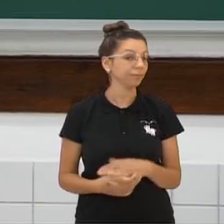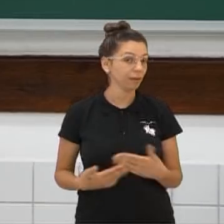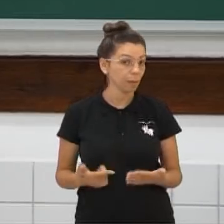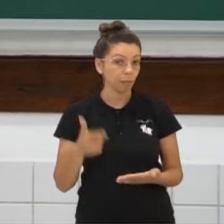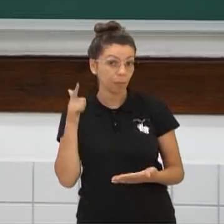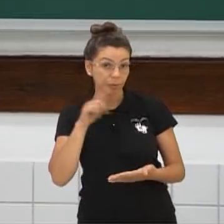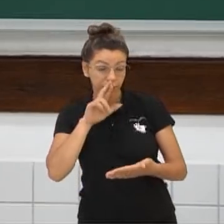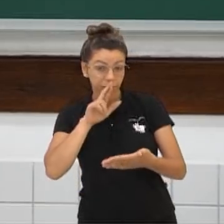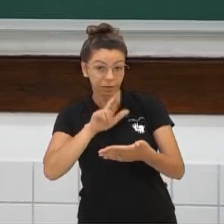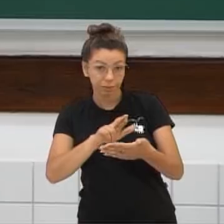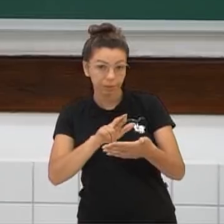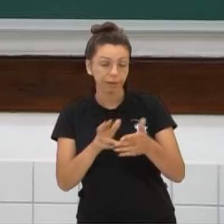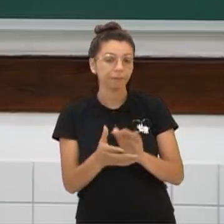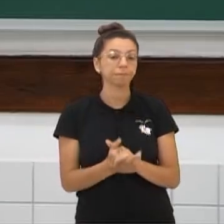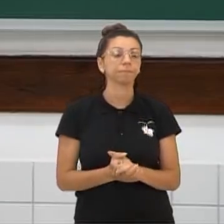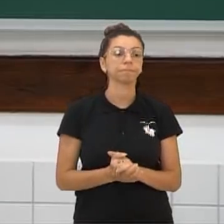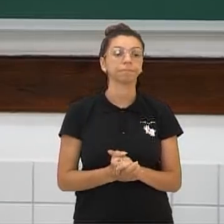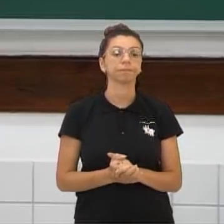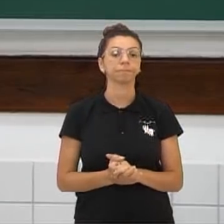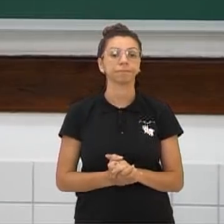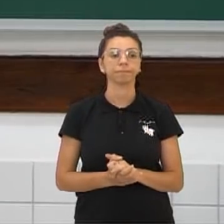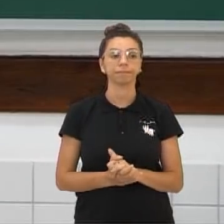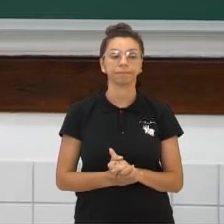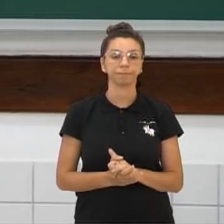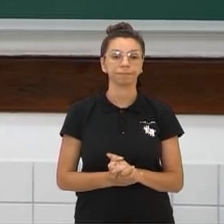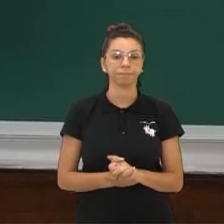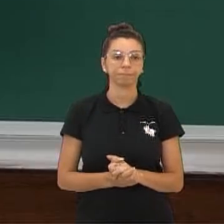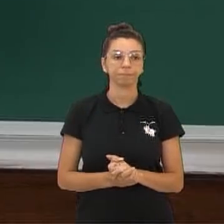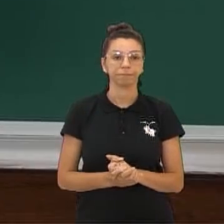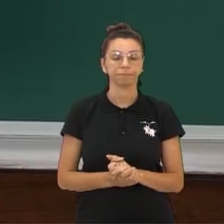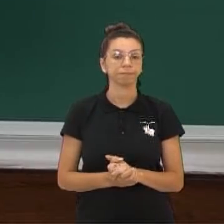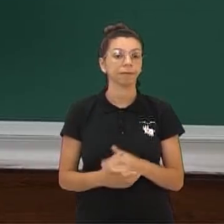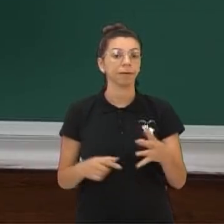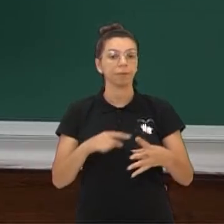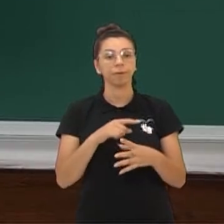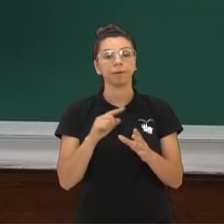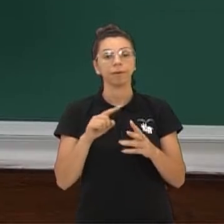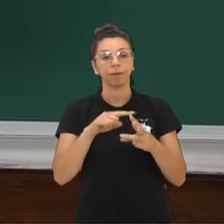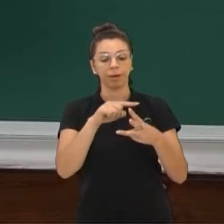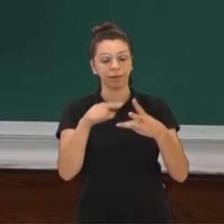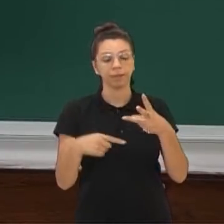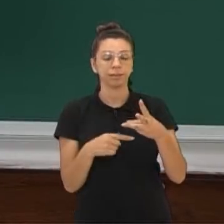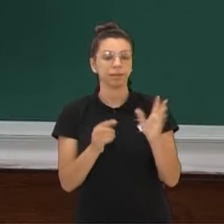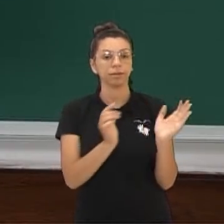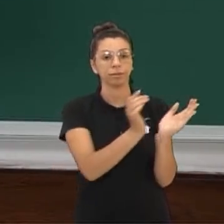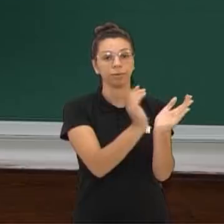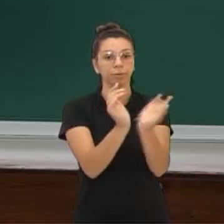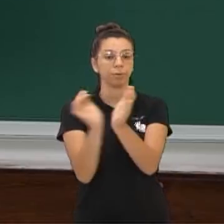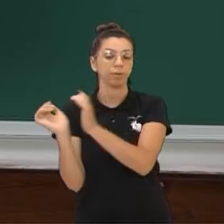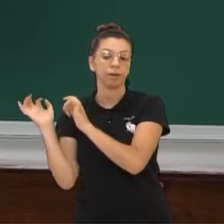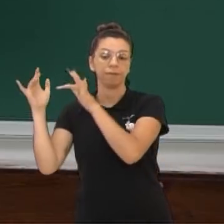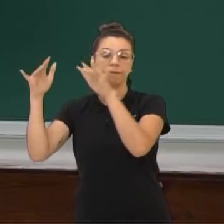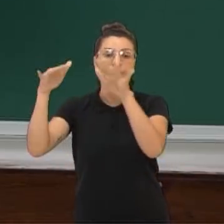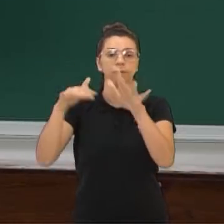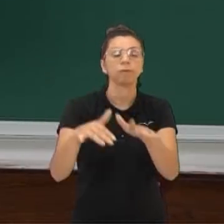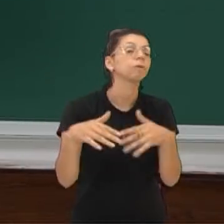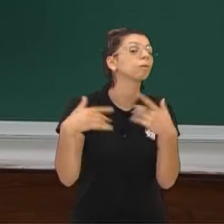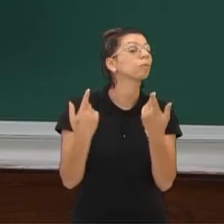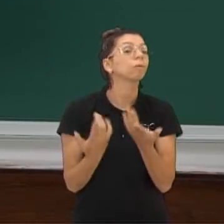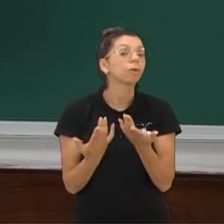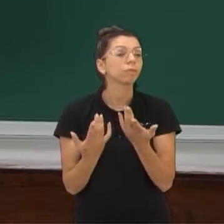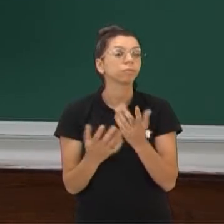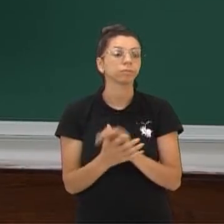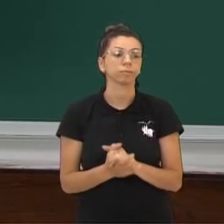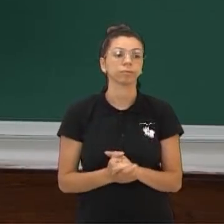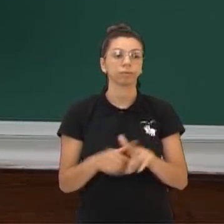aí, conseguiram responder quais foram, então, as três tribos que invadiram a Grã-Bretanha? Foram, então, ó,